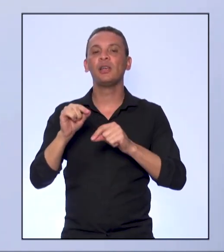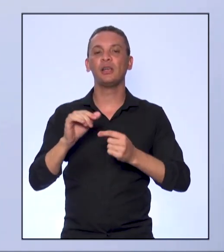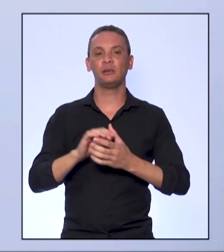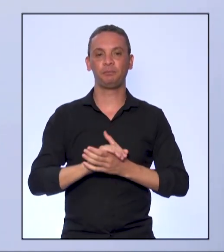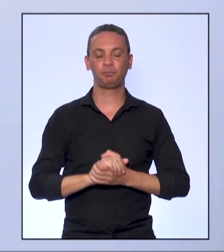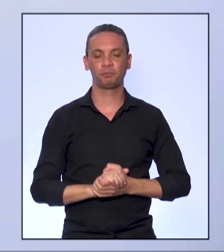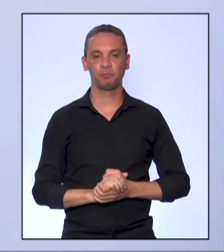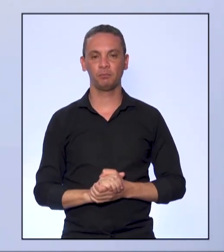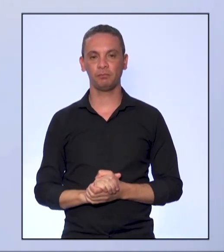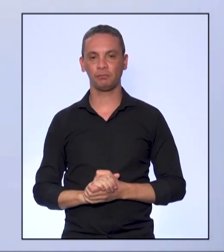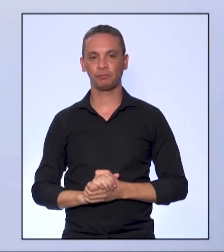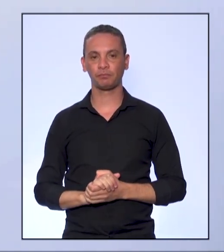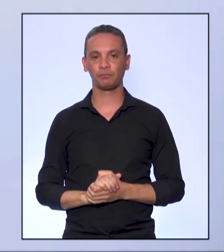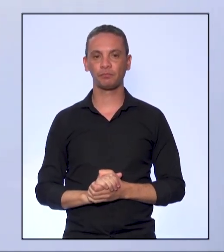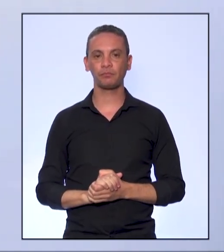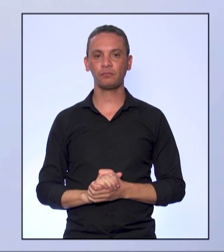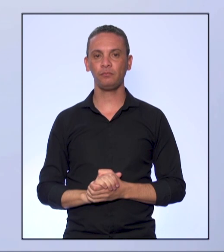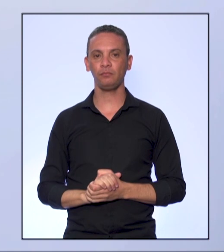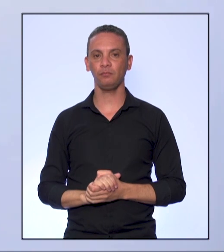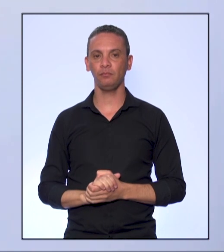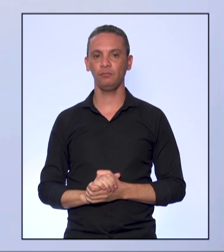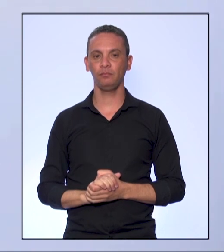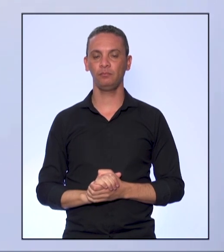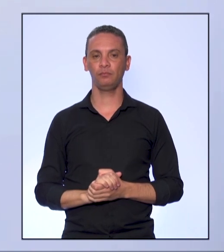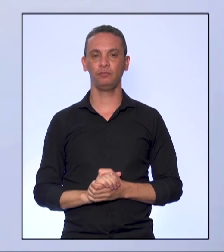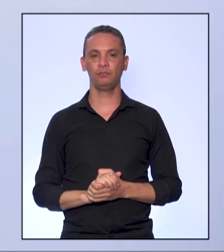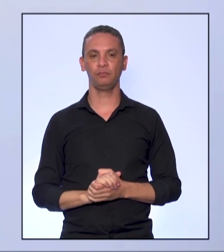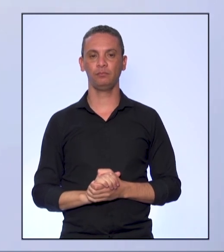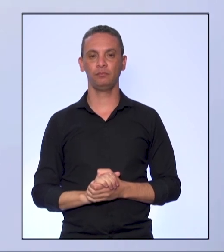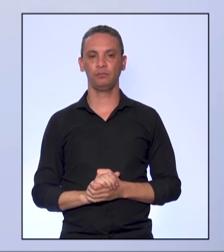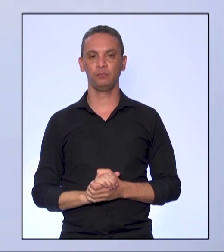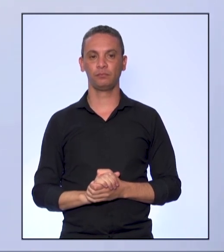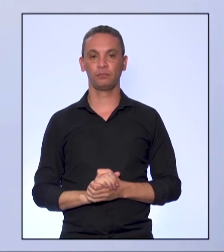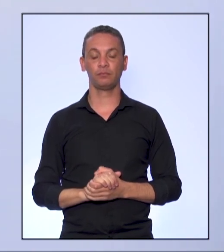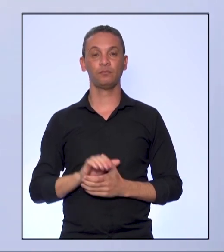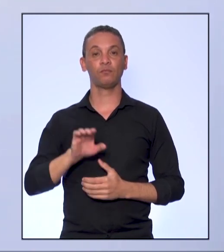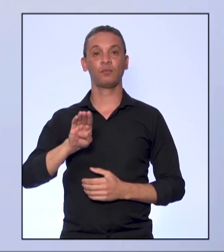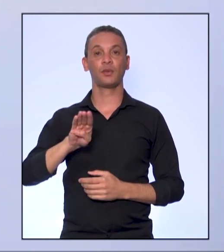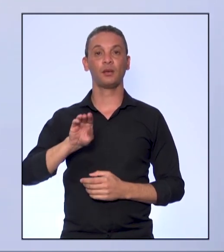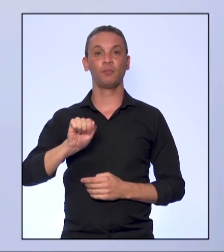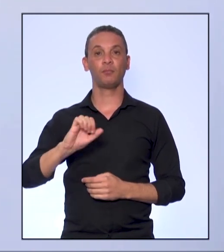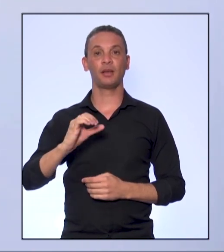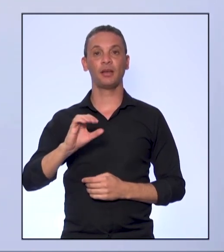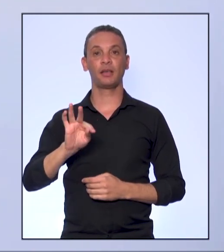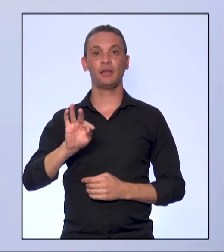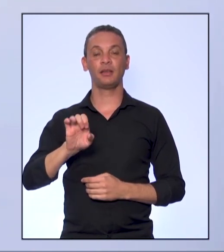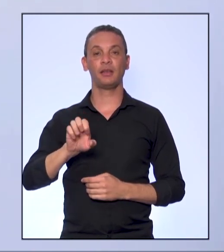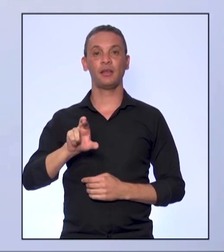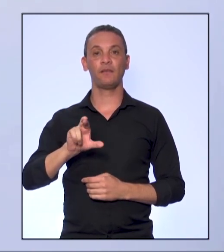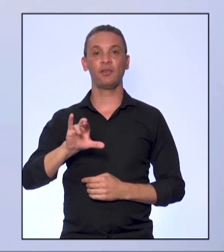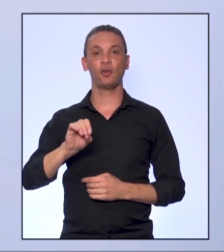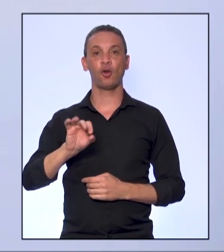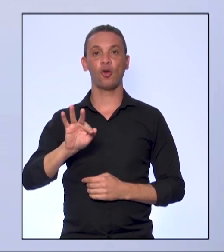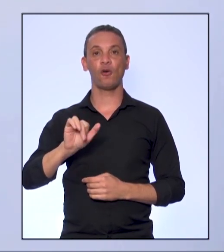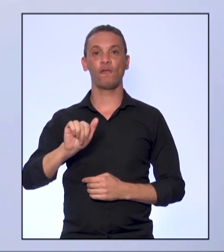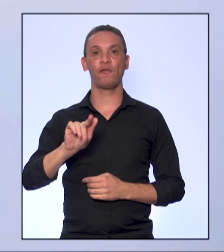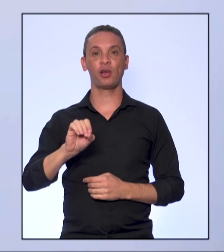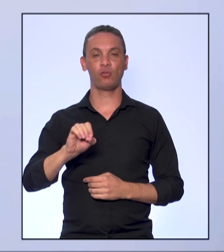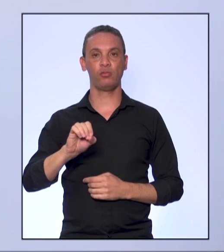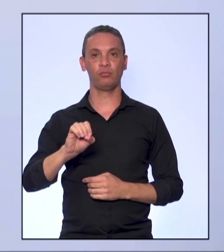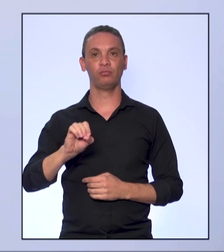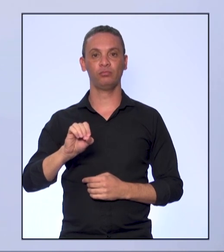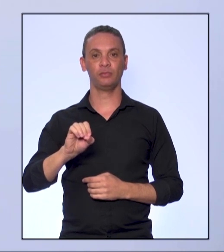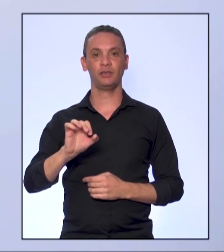eu posso dar exemplo aqui para vocês, olha, colocar, que é o bacteriófago. Então, colocar aqui fago